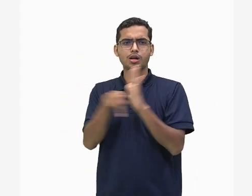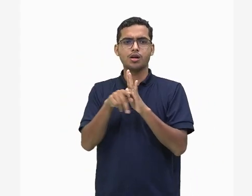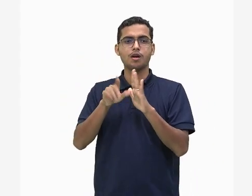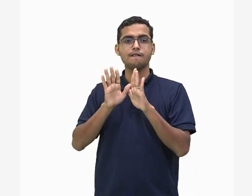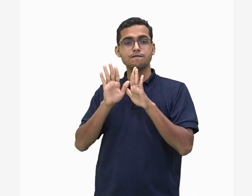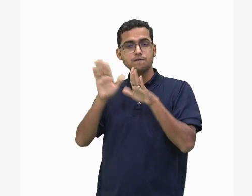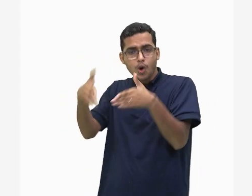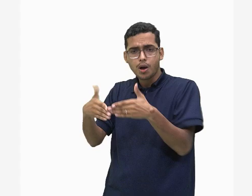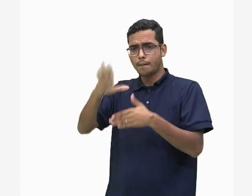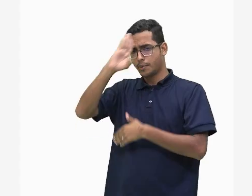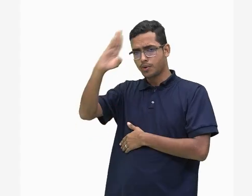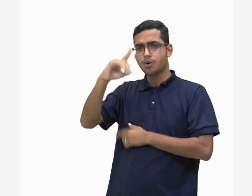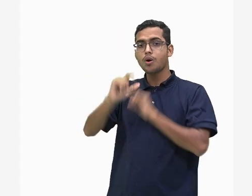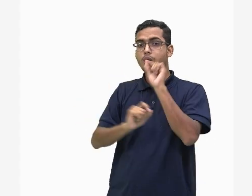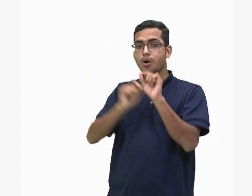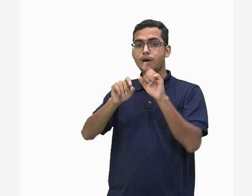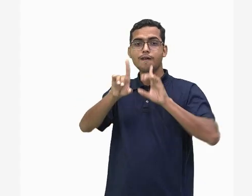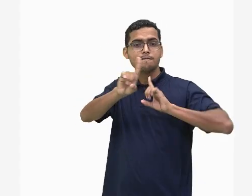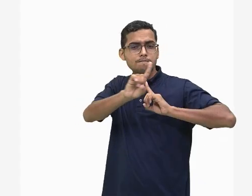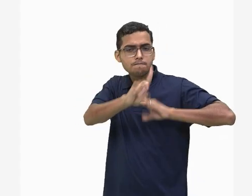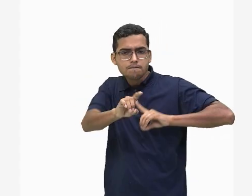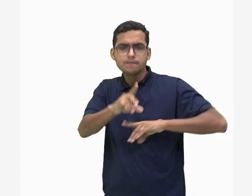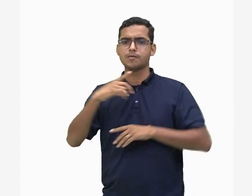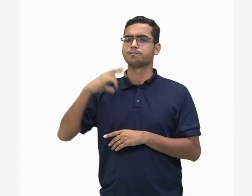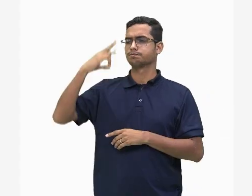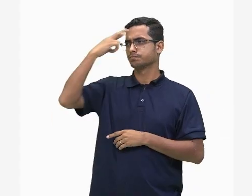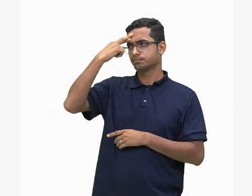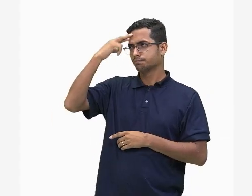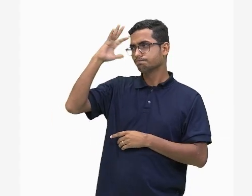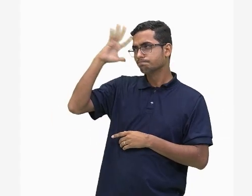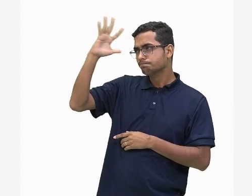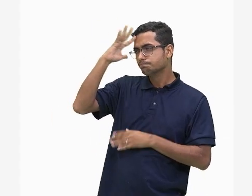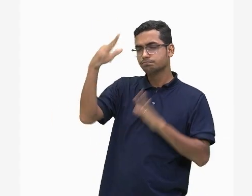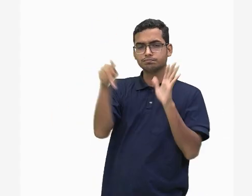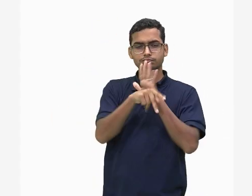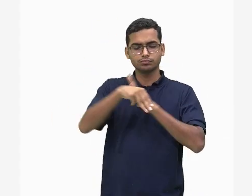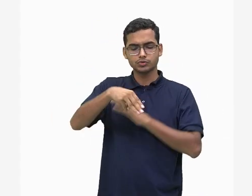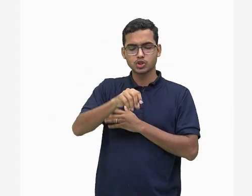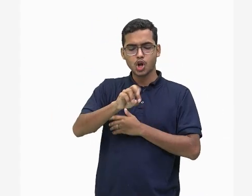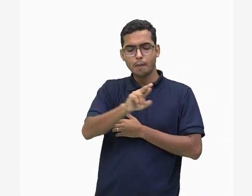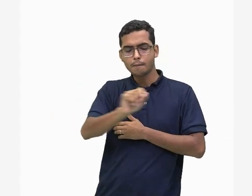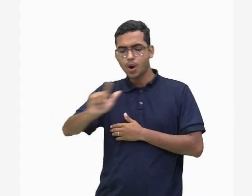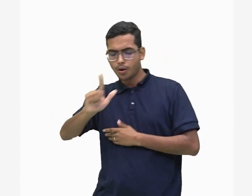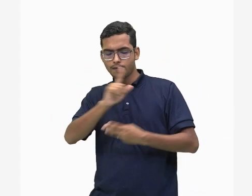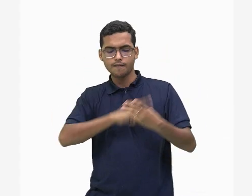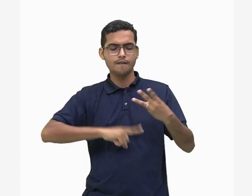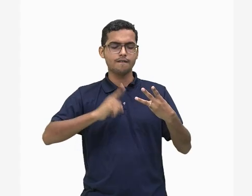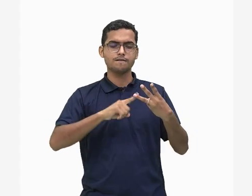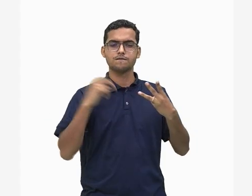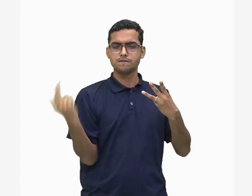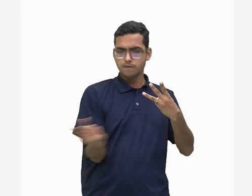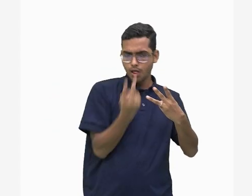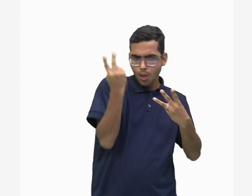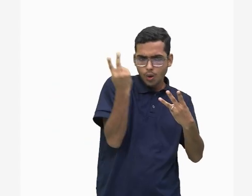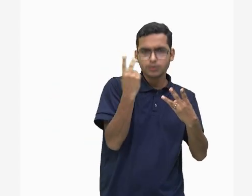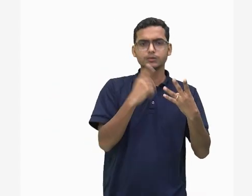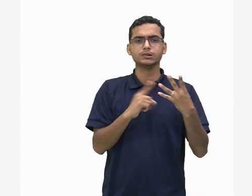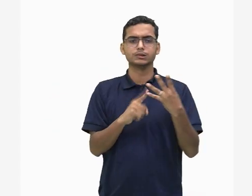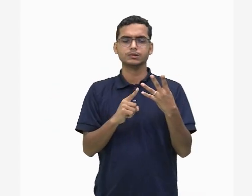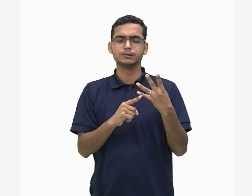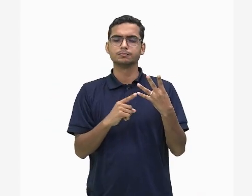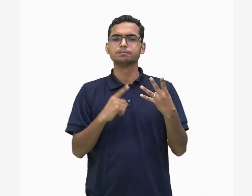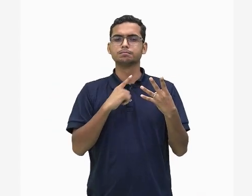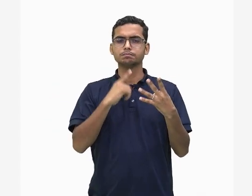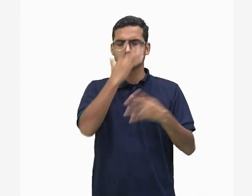doutrinal a refletir acerca da questão moral, dos valores, dos princípios para os seus adeptos. Né? E para pensar